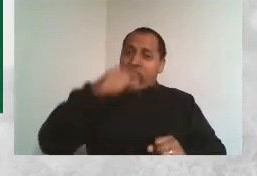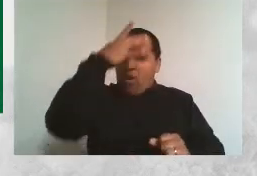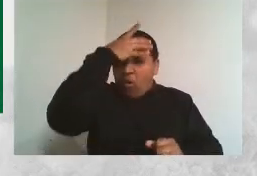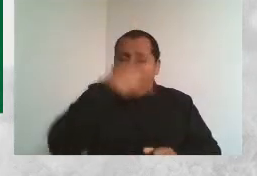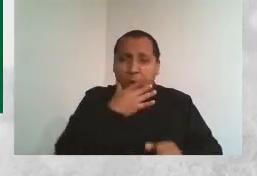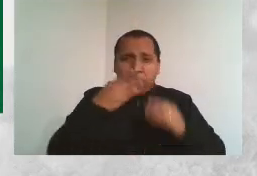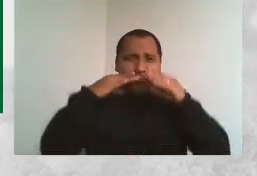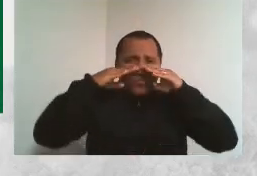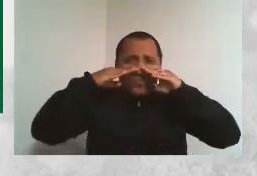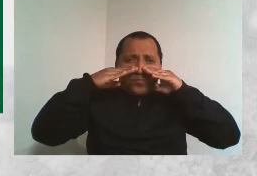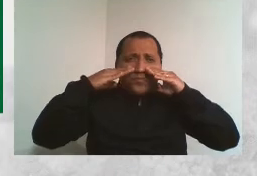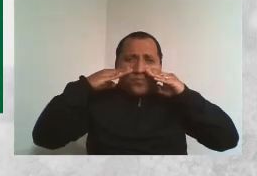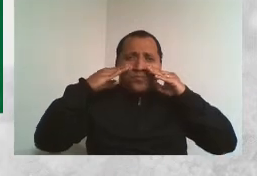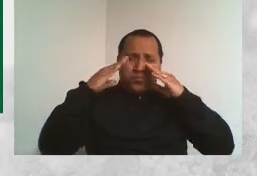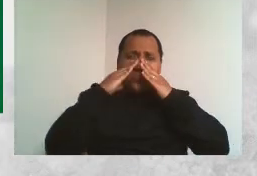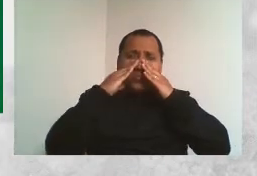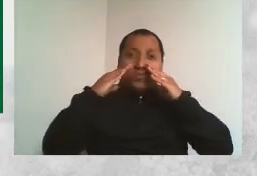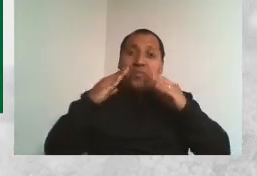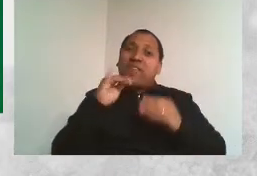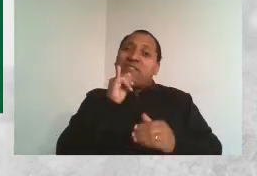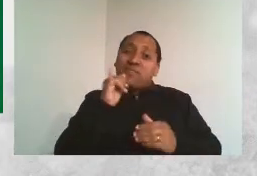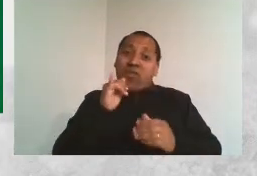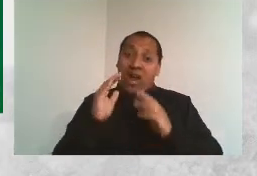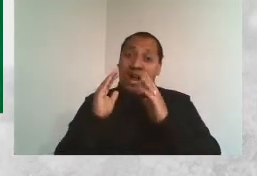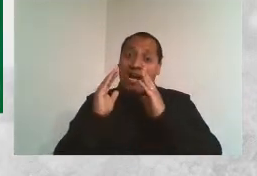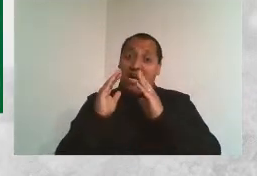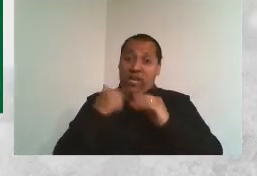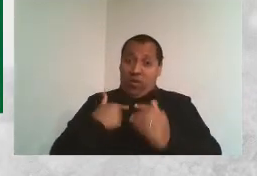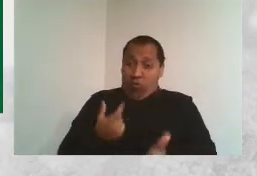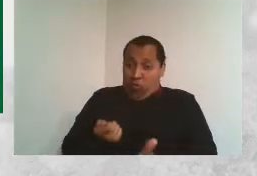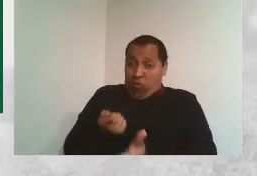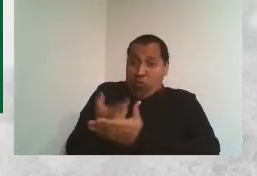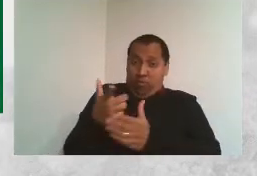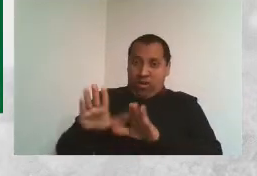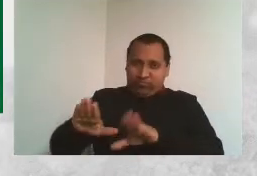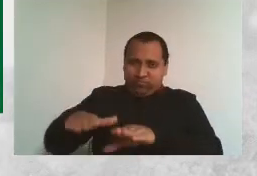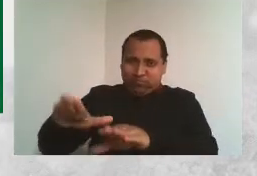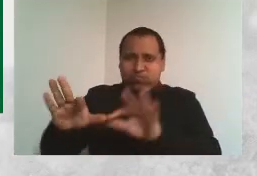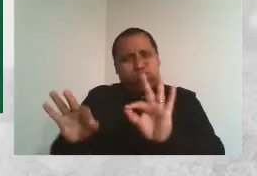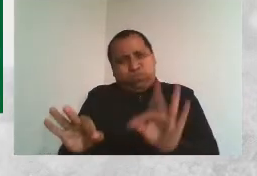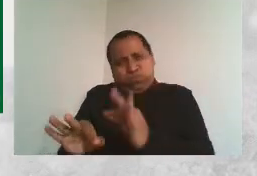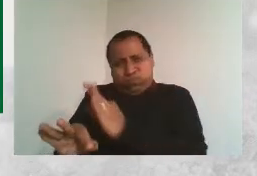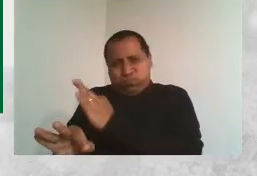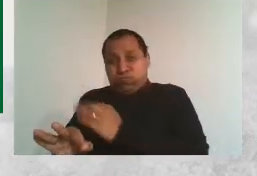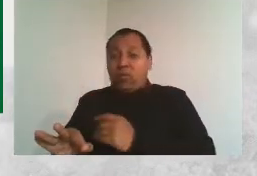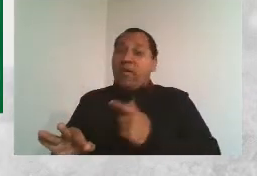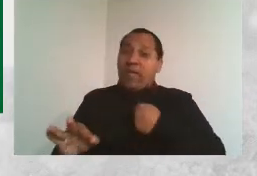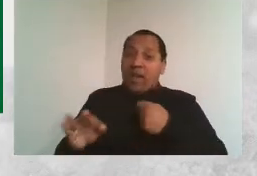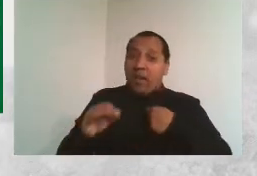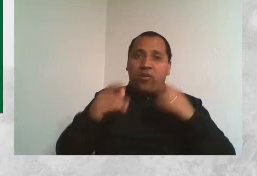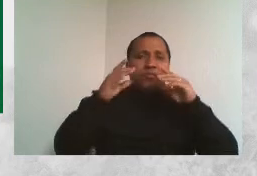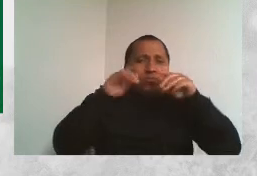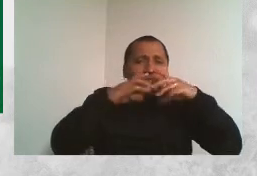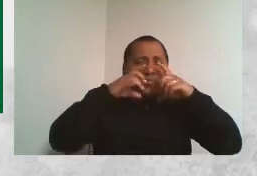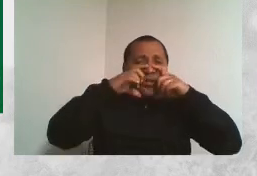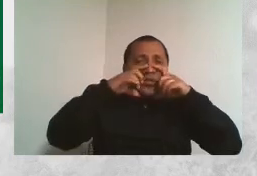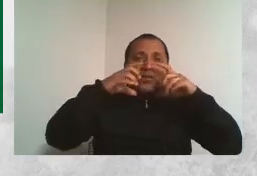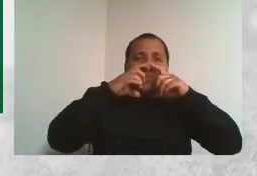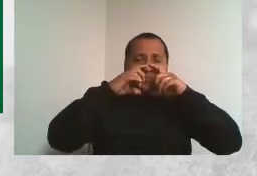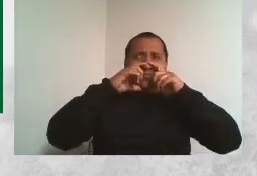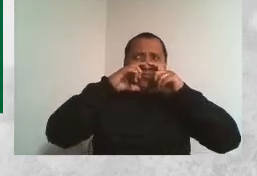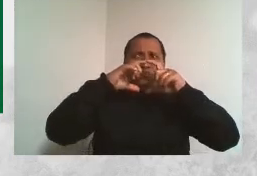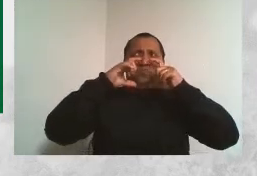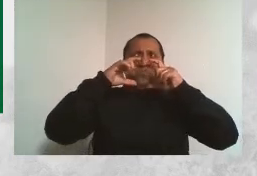uma máscara caseira, o ideal é, talvez, eu verificar no meu rosto e fazer algumas